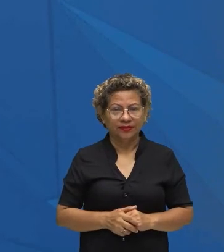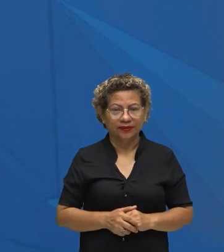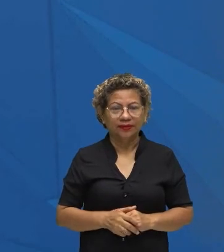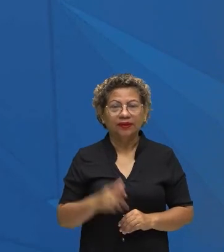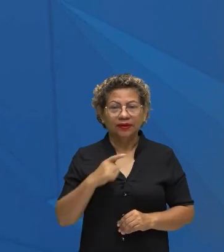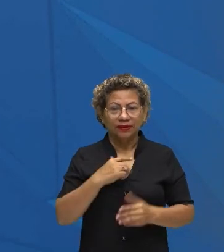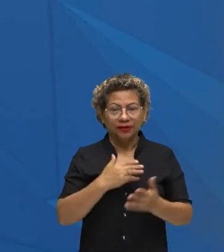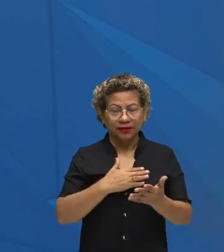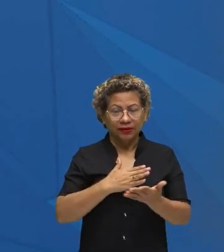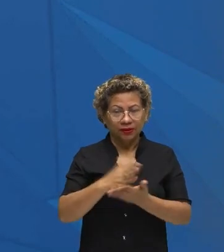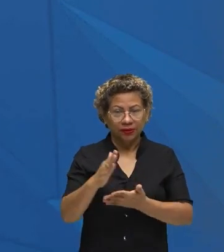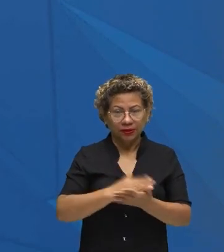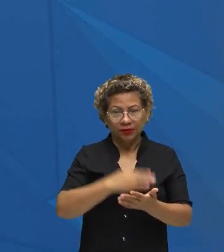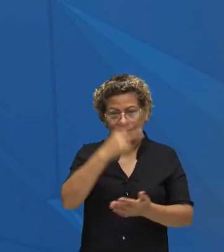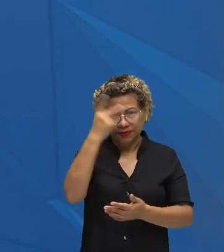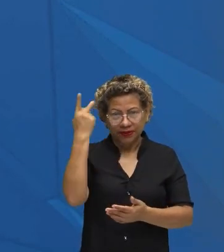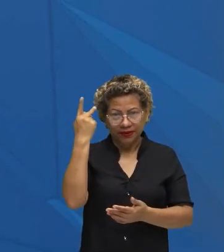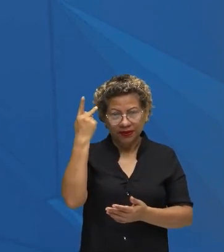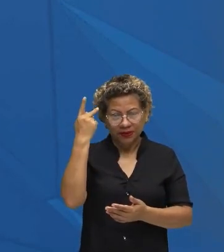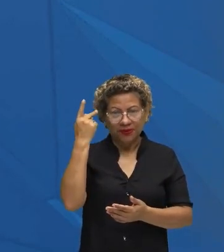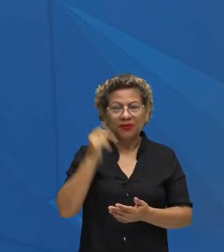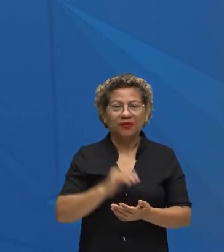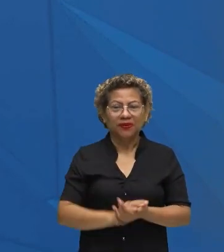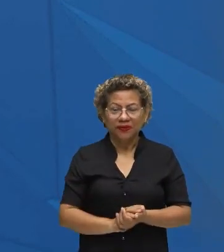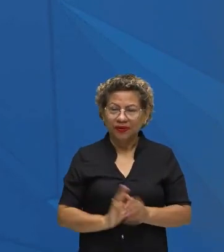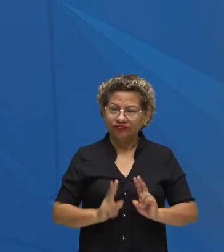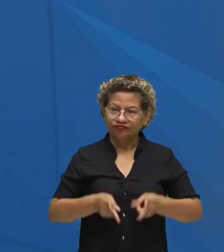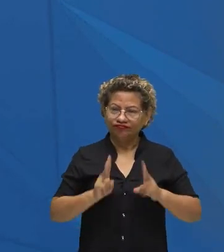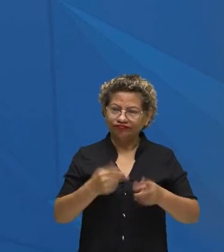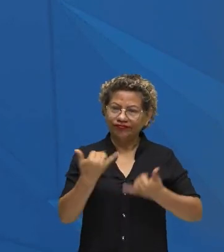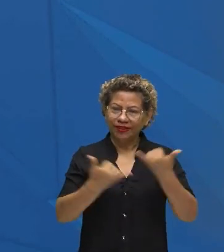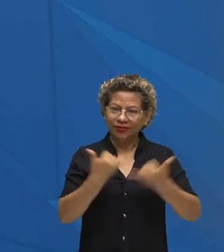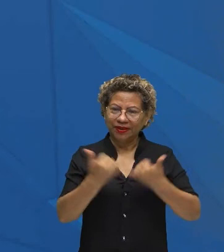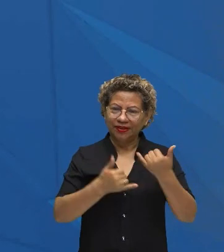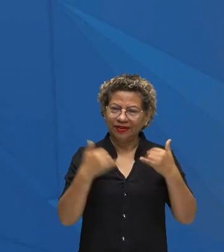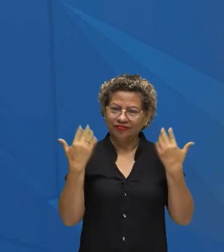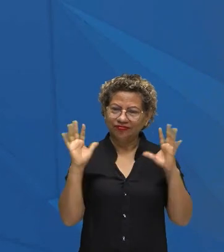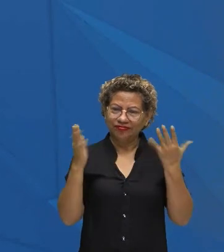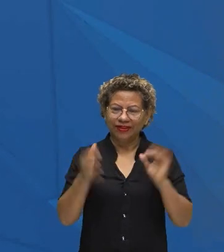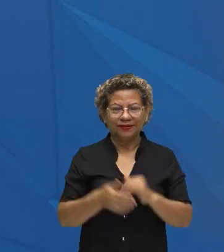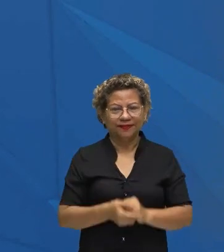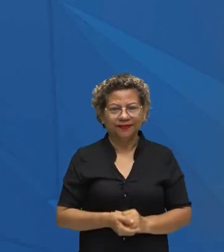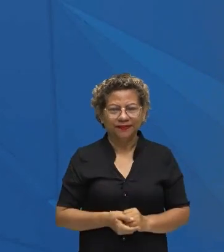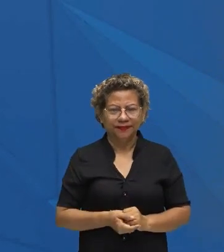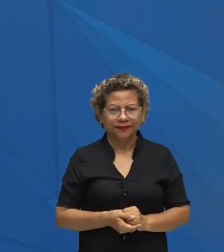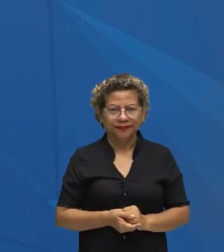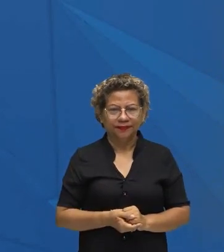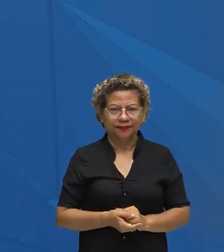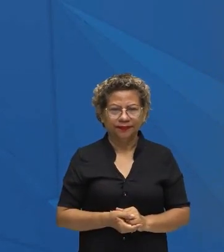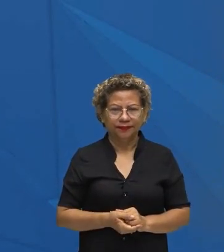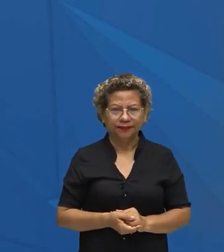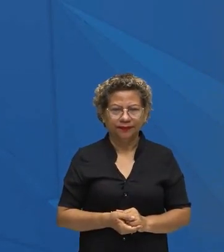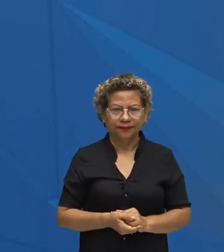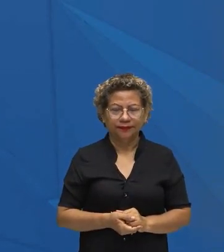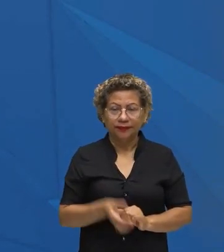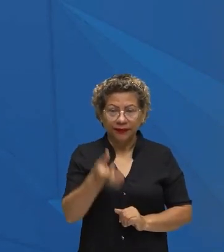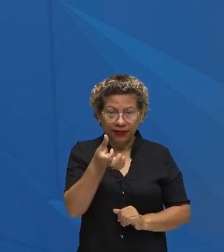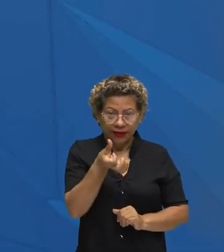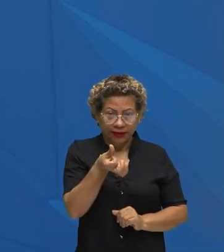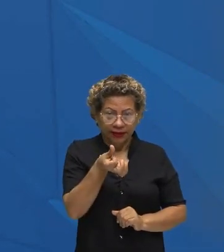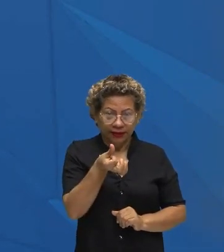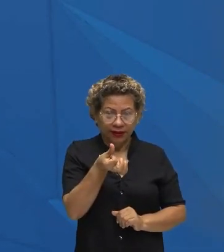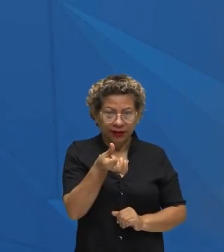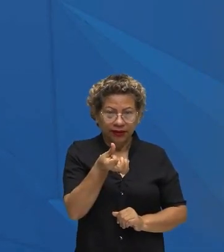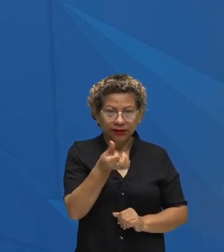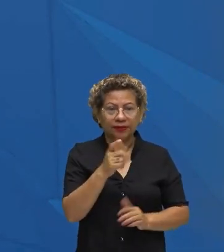perguntas, algumas pessoas que ainda continuam no nosso jogo. Parabéns! Próximo quiz na tela, vamos lá?